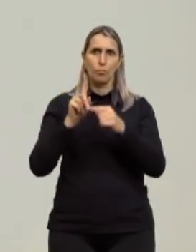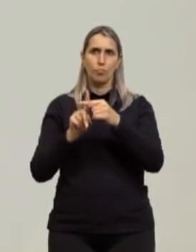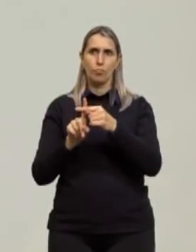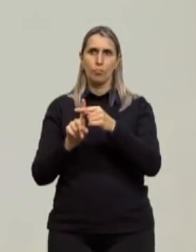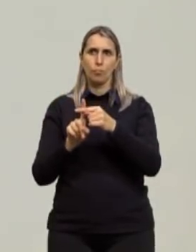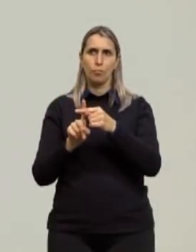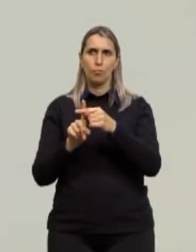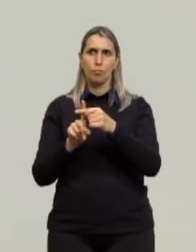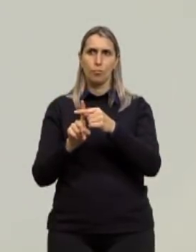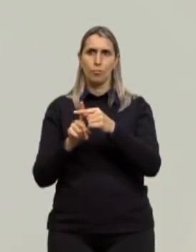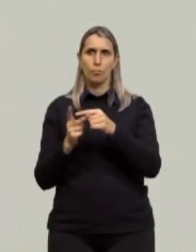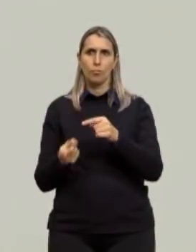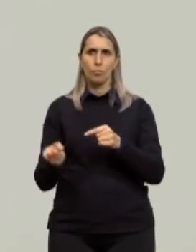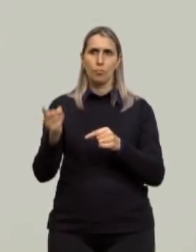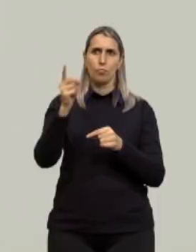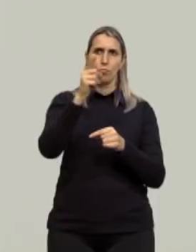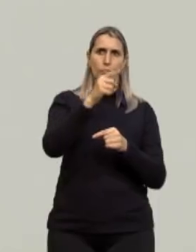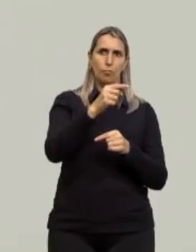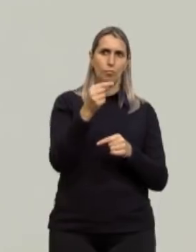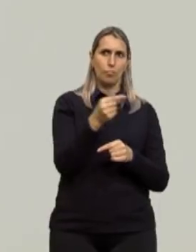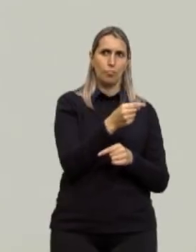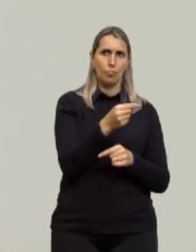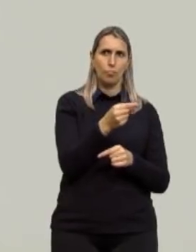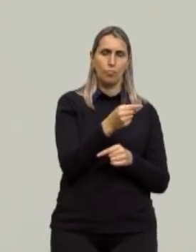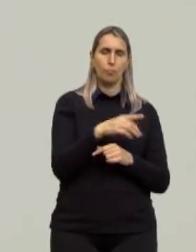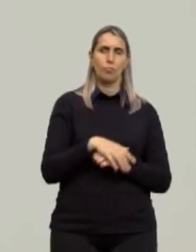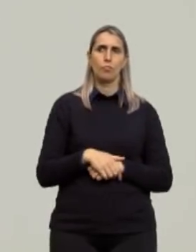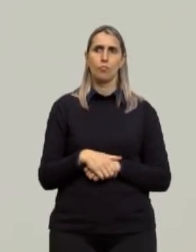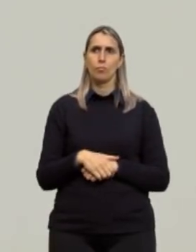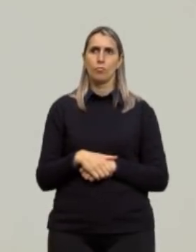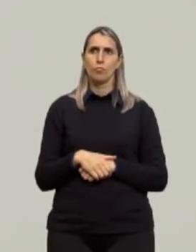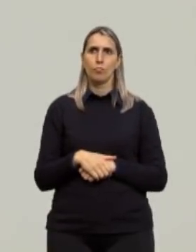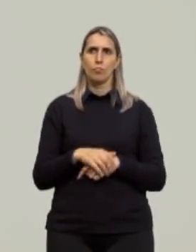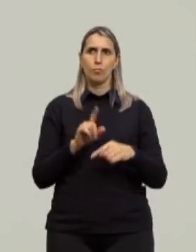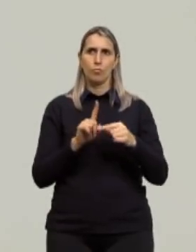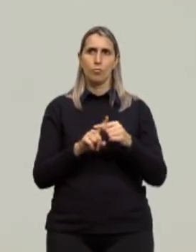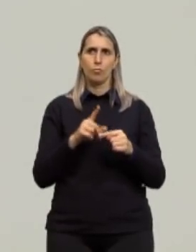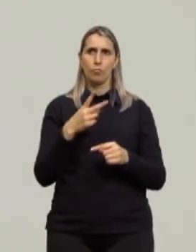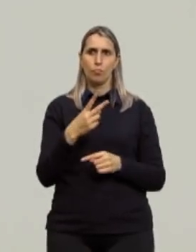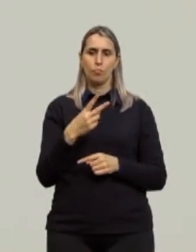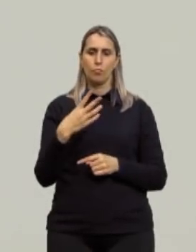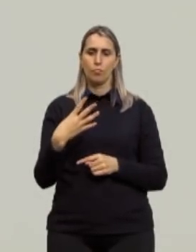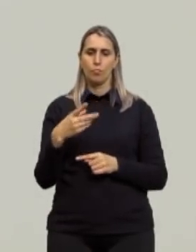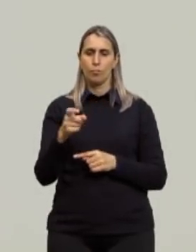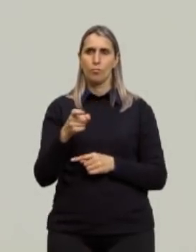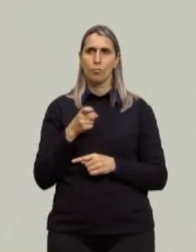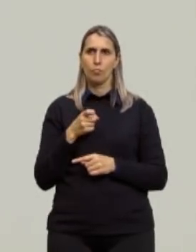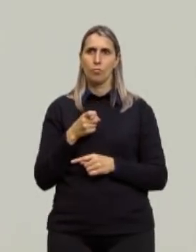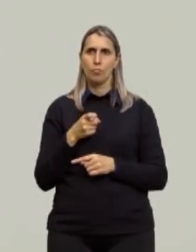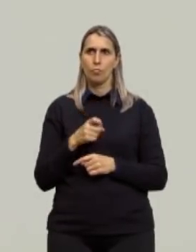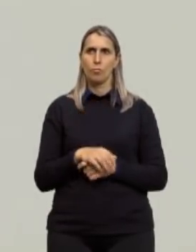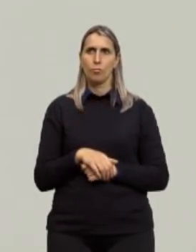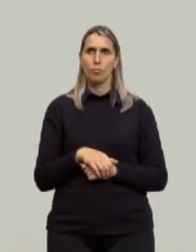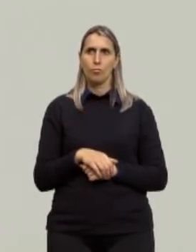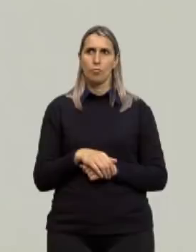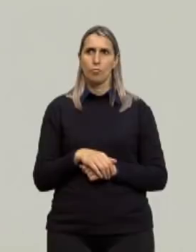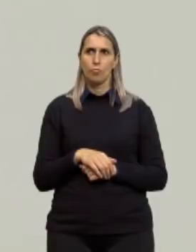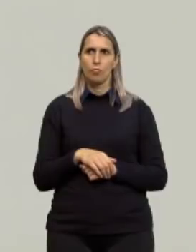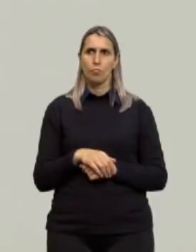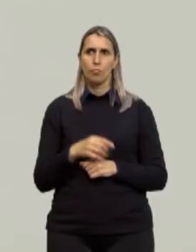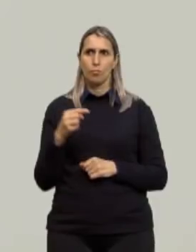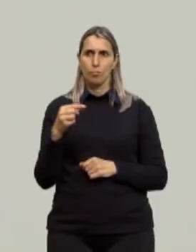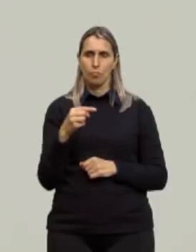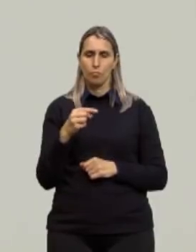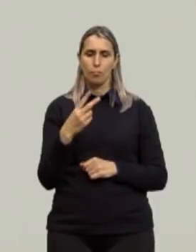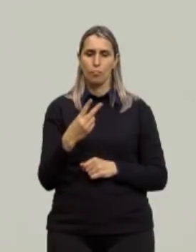positivo tá somando vai lá subtraindo ou mais 24x que eu vou agora